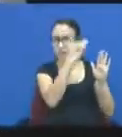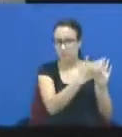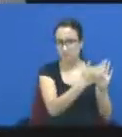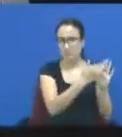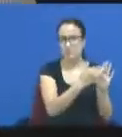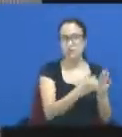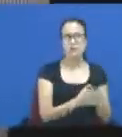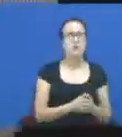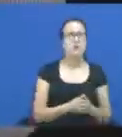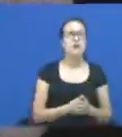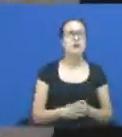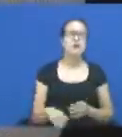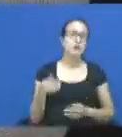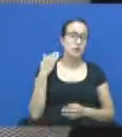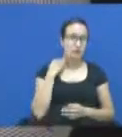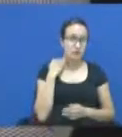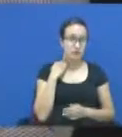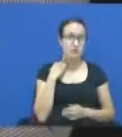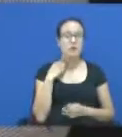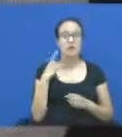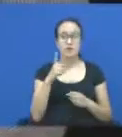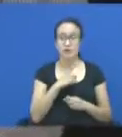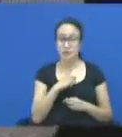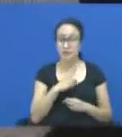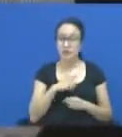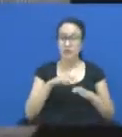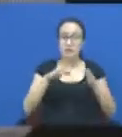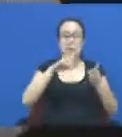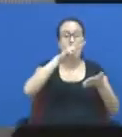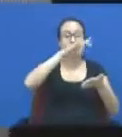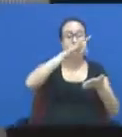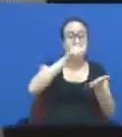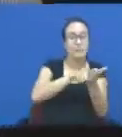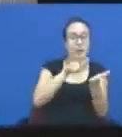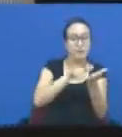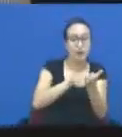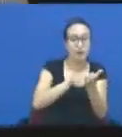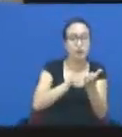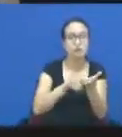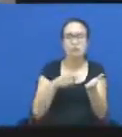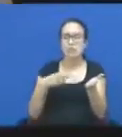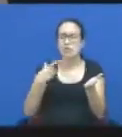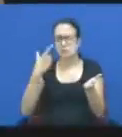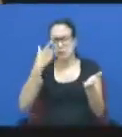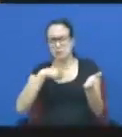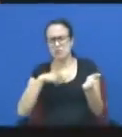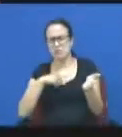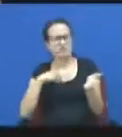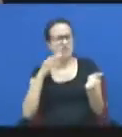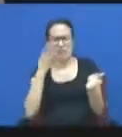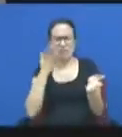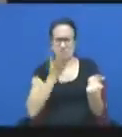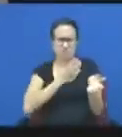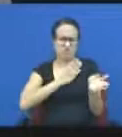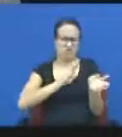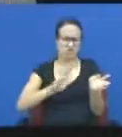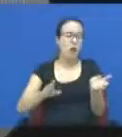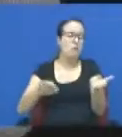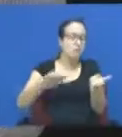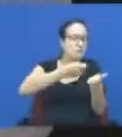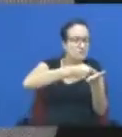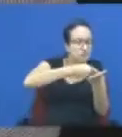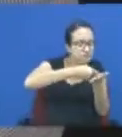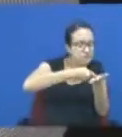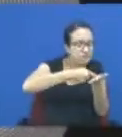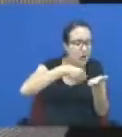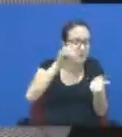lesada na demora do banco, ela preenche um formulário, autentica a senha e coloca ali dentro daquela urna. E toda semana